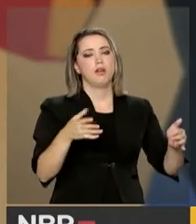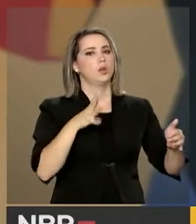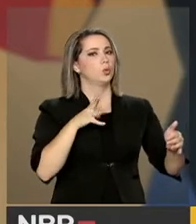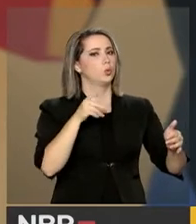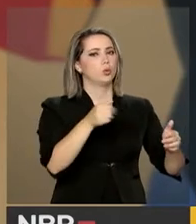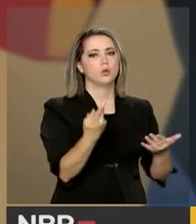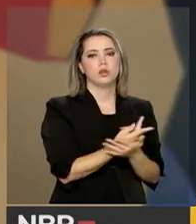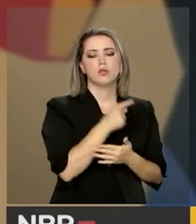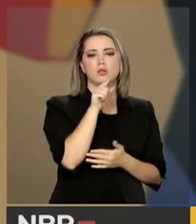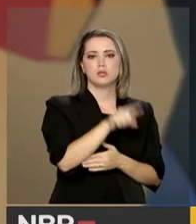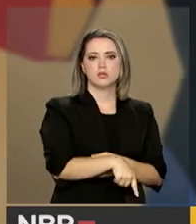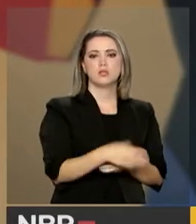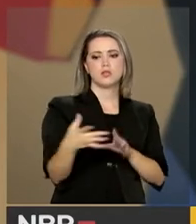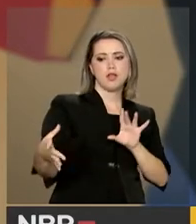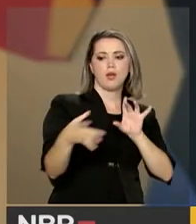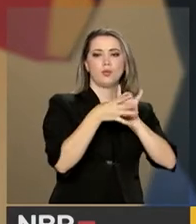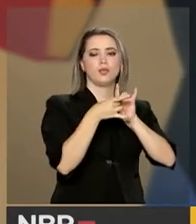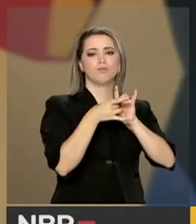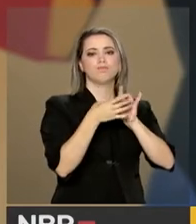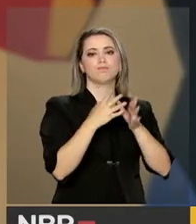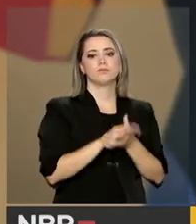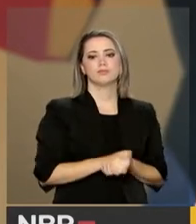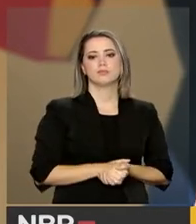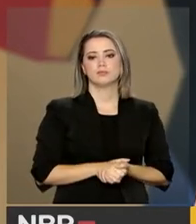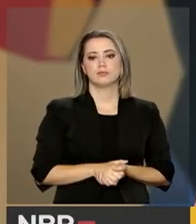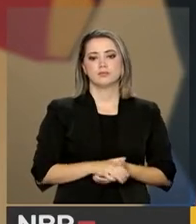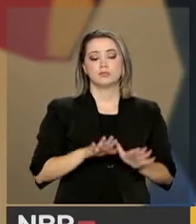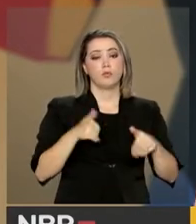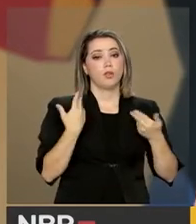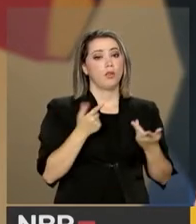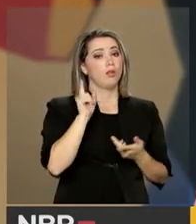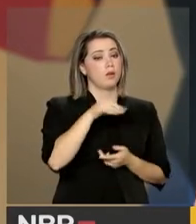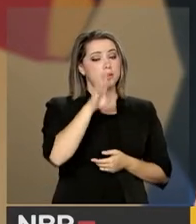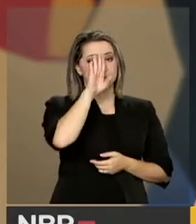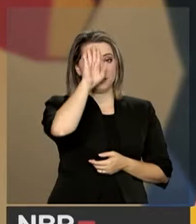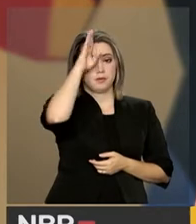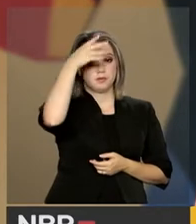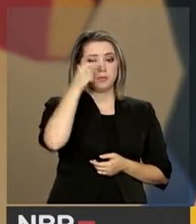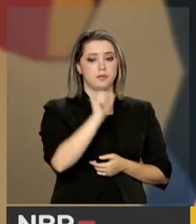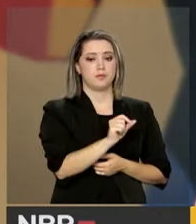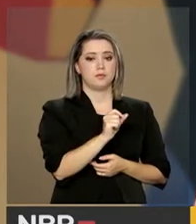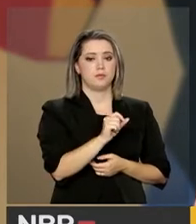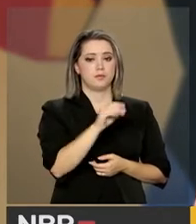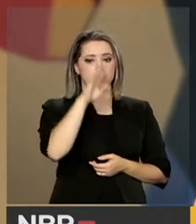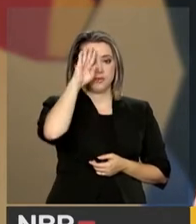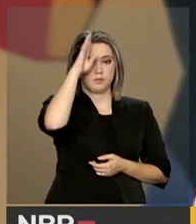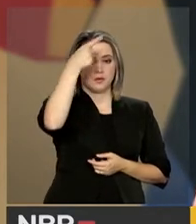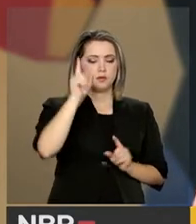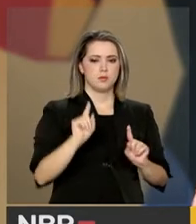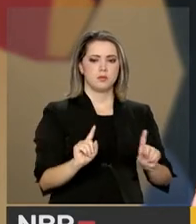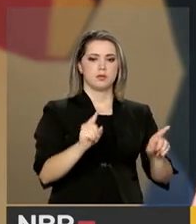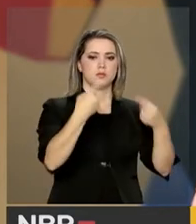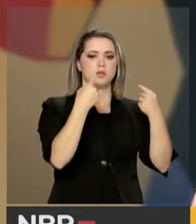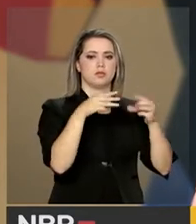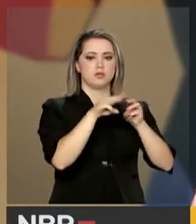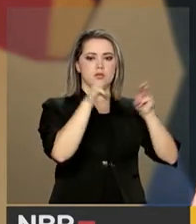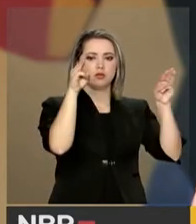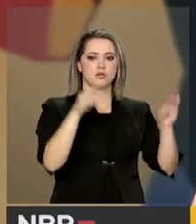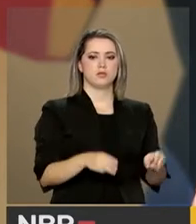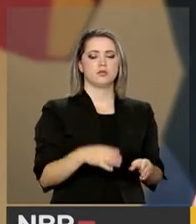atividades é por meio de parcerias. Então, esse é o principal desafio de um museu